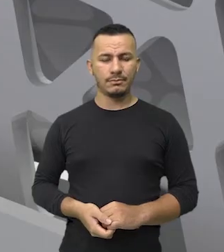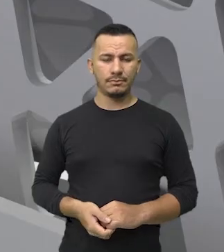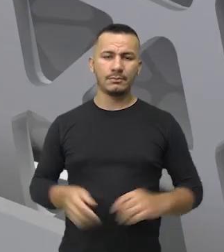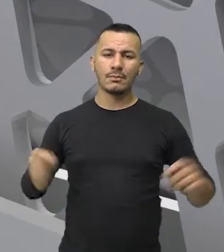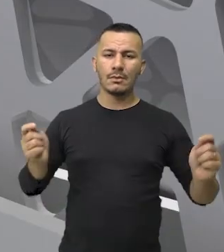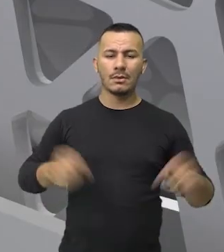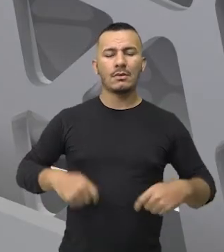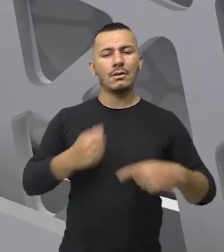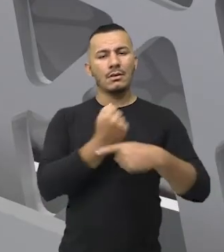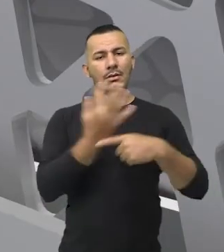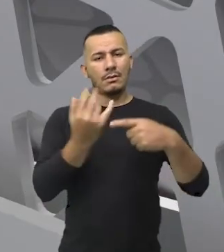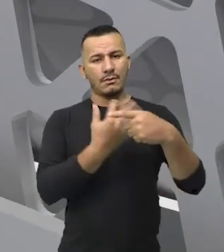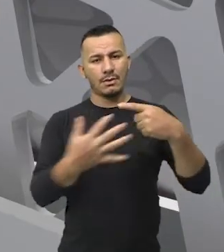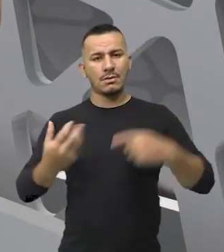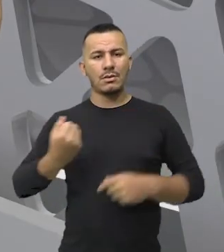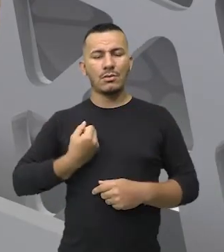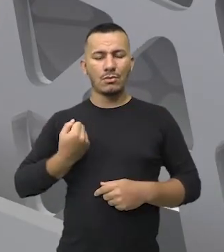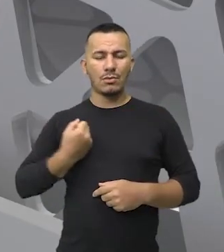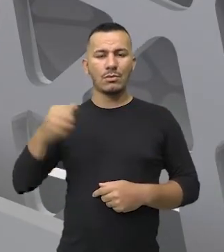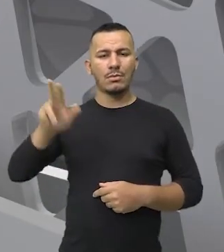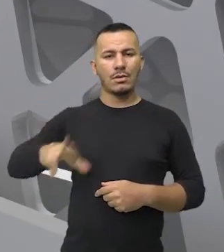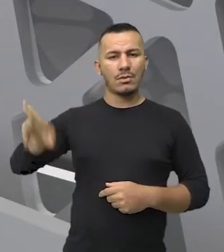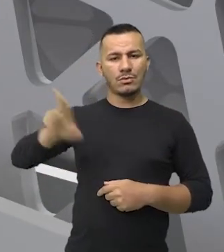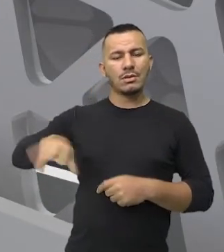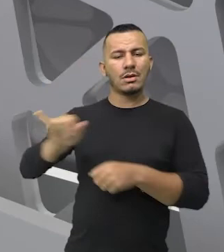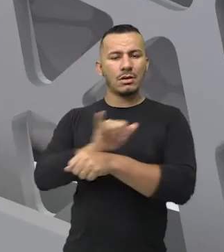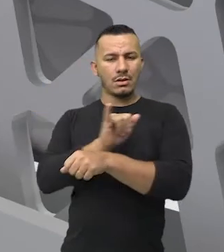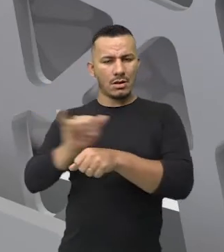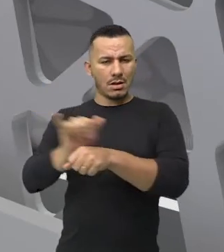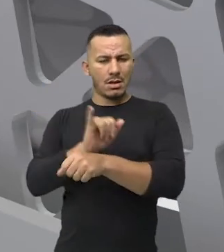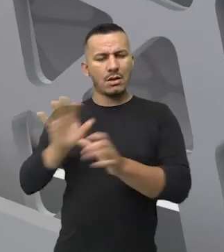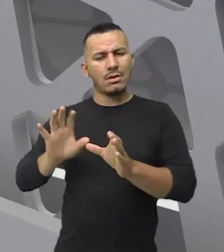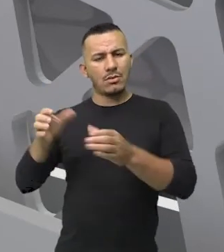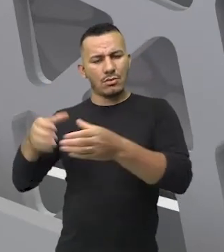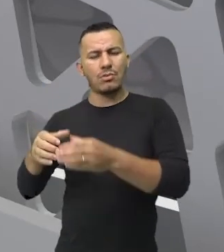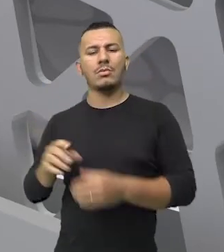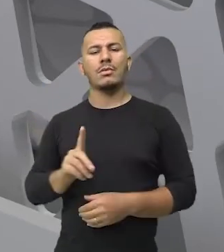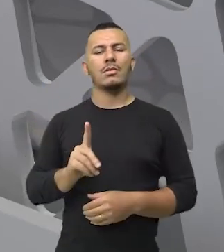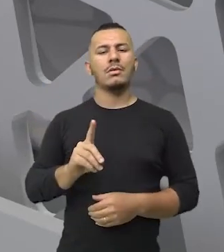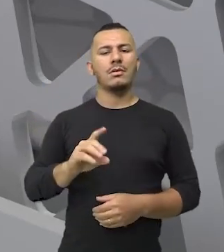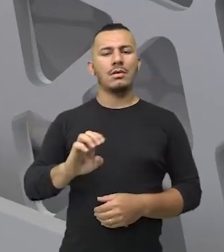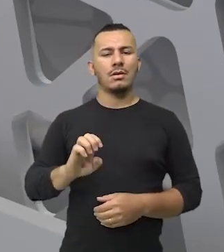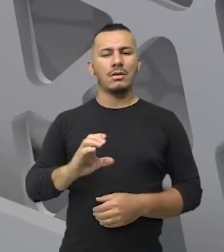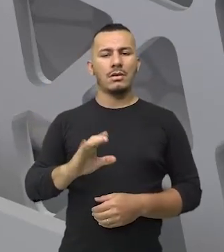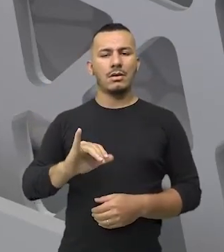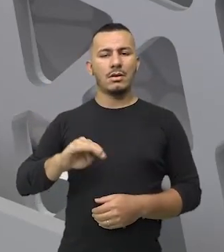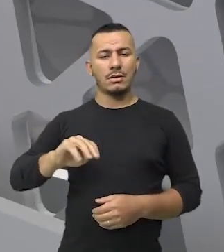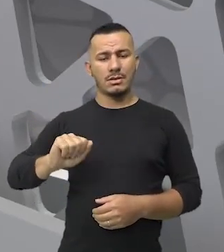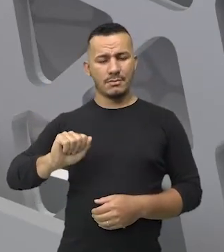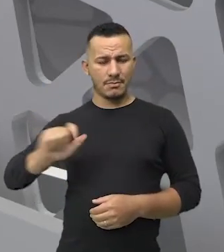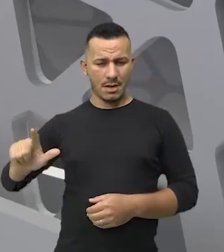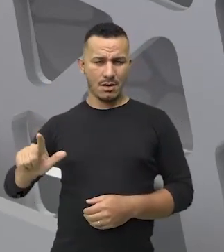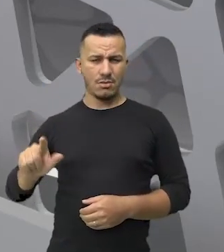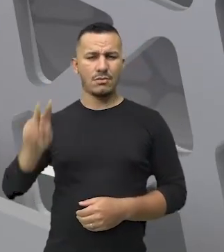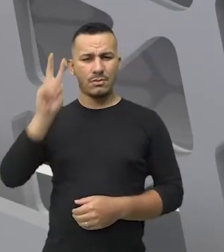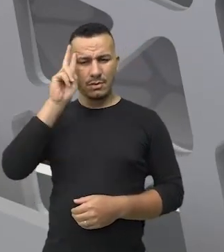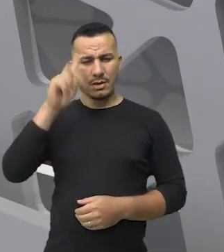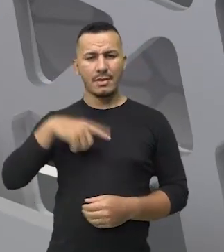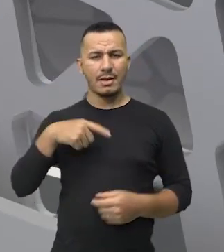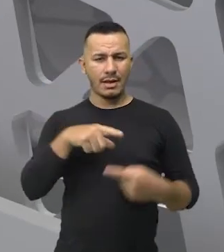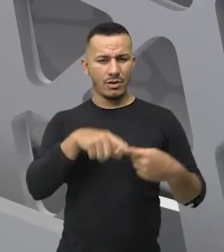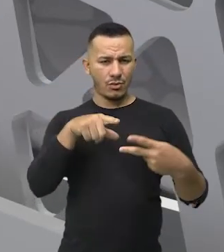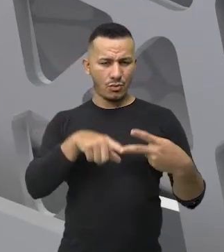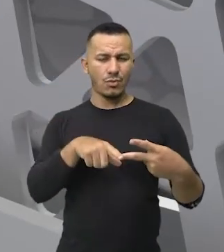representar frações como números, utilizando o recurso de números decimais, pessoal. Lembra que eu comecei no início da aula falando que tinha